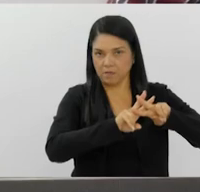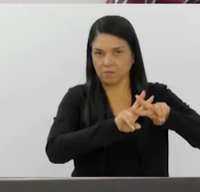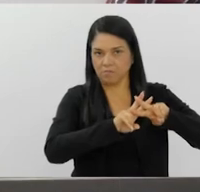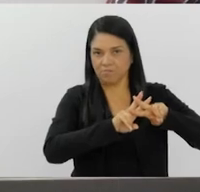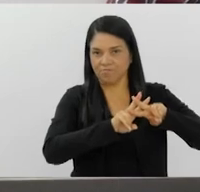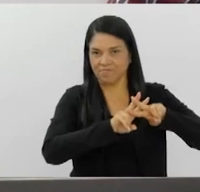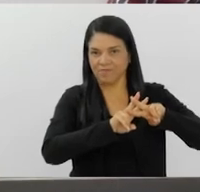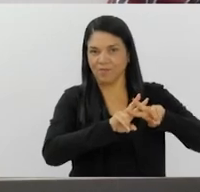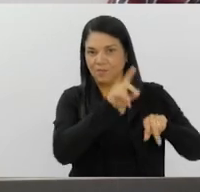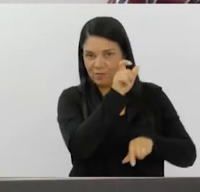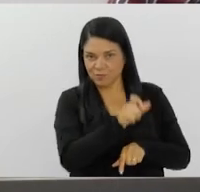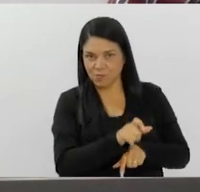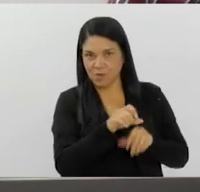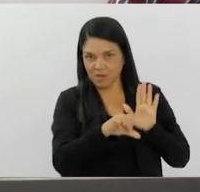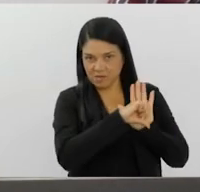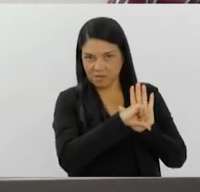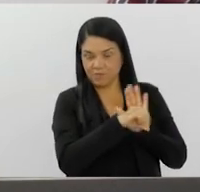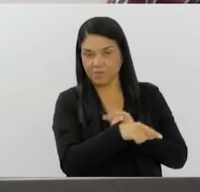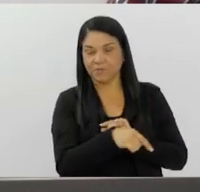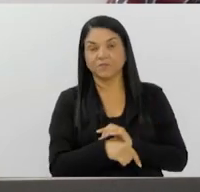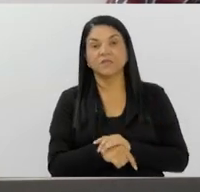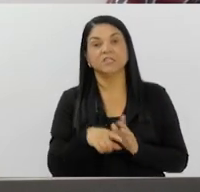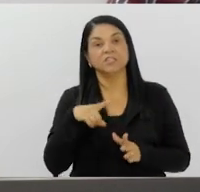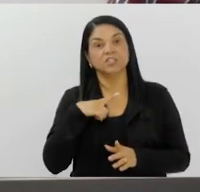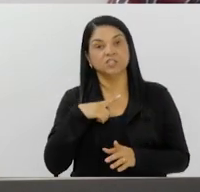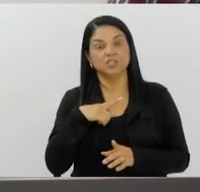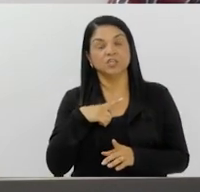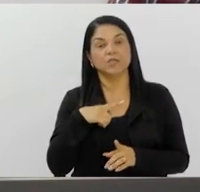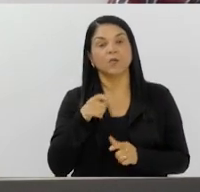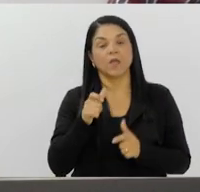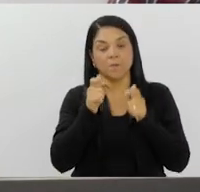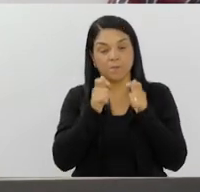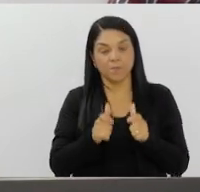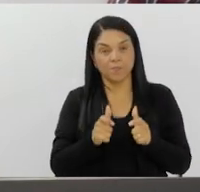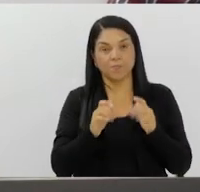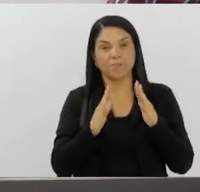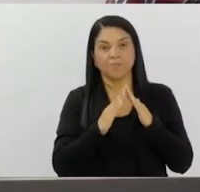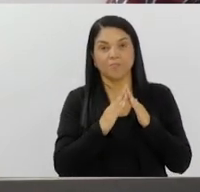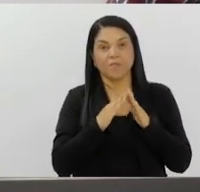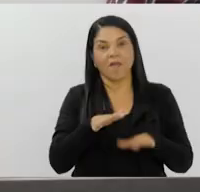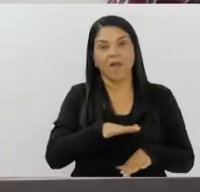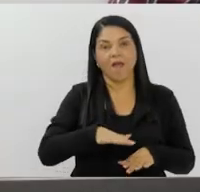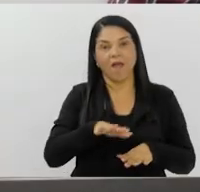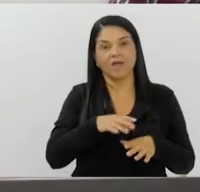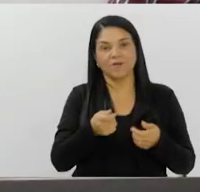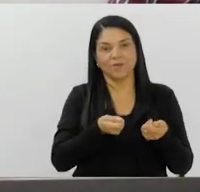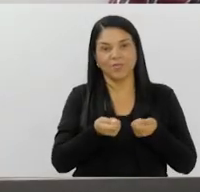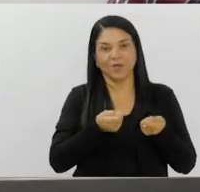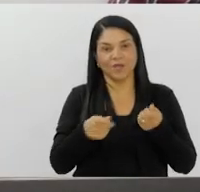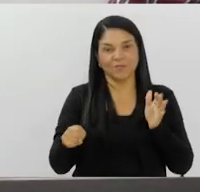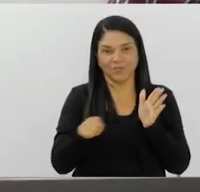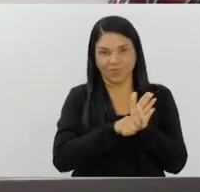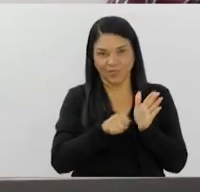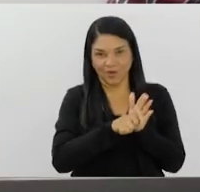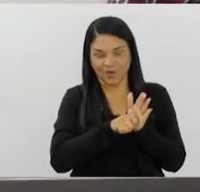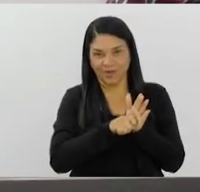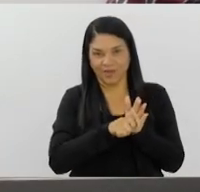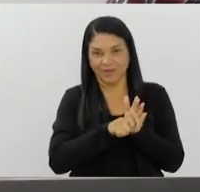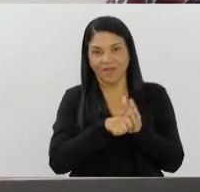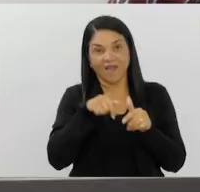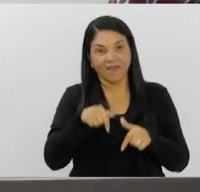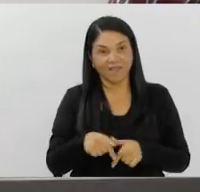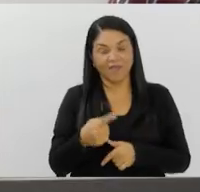uma agravante morava em área controlada pelo tráfico ou seja aqui no Rio seria